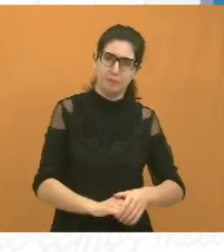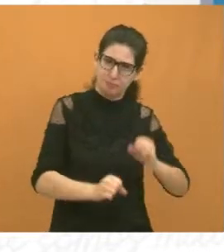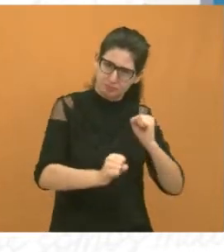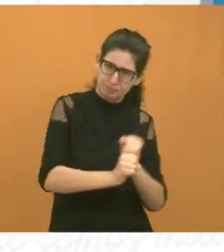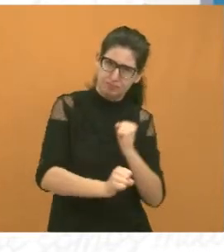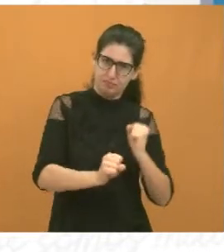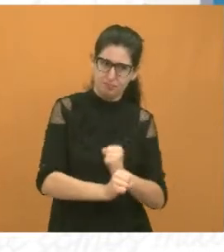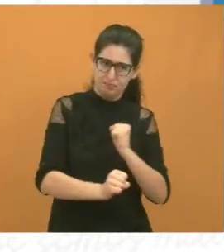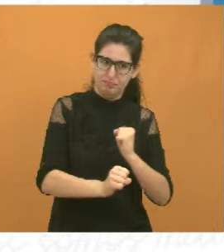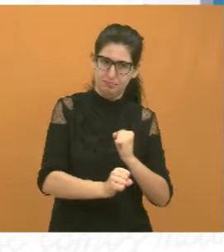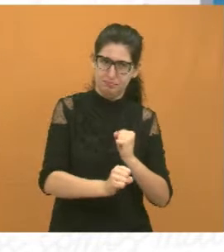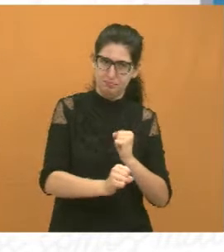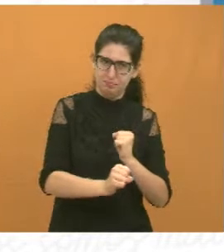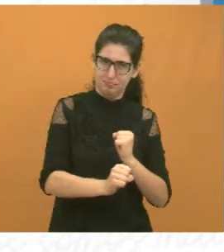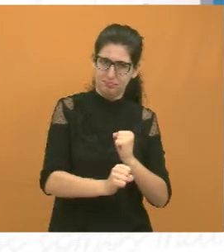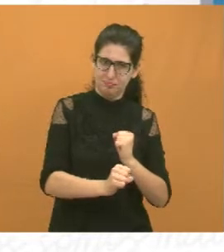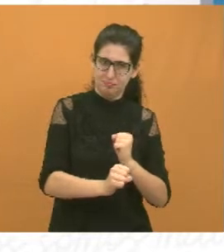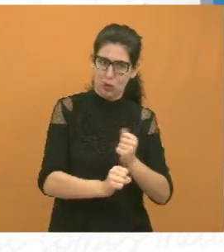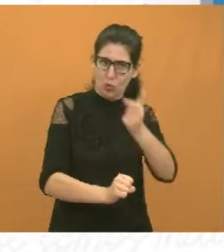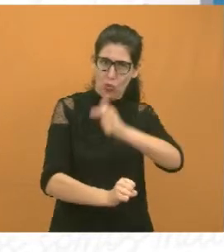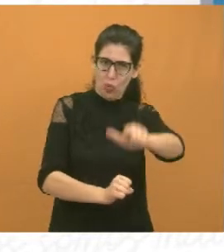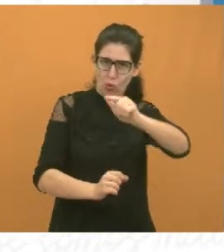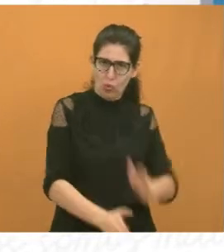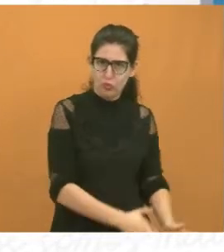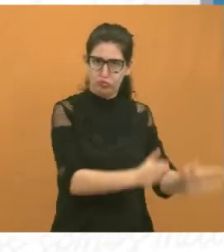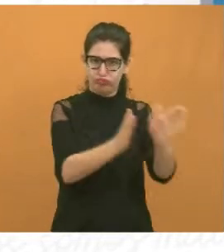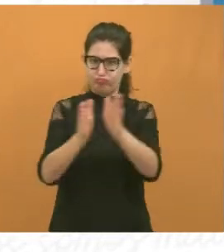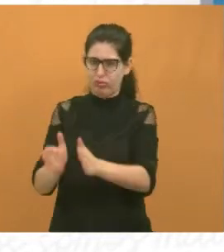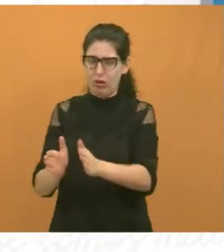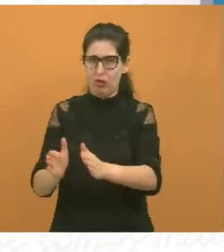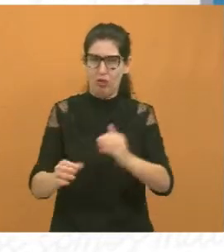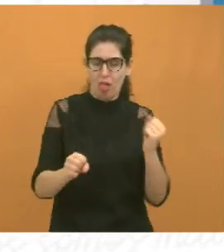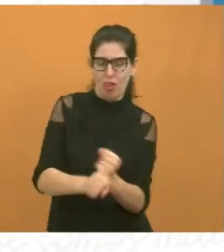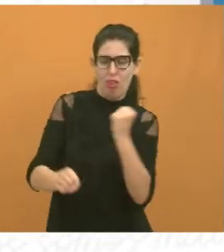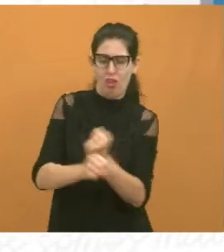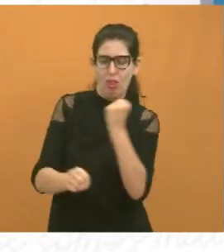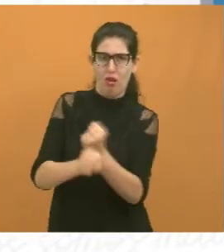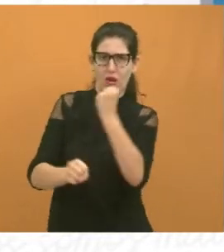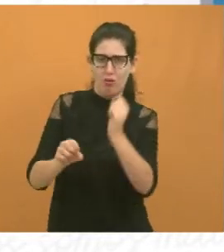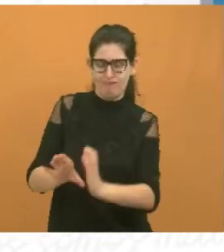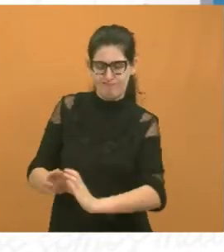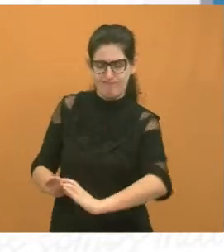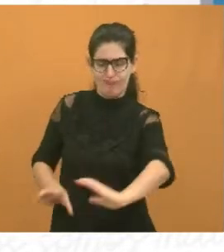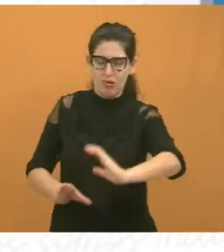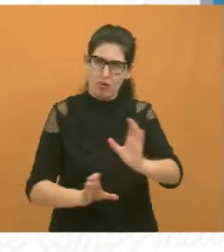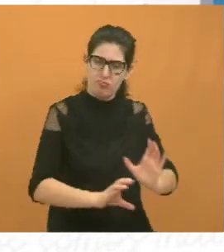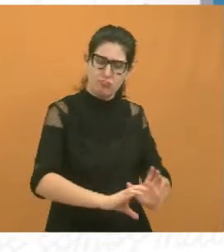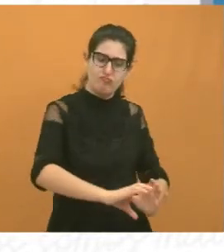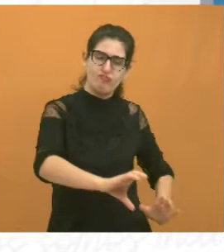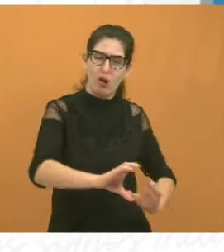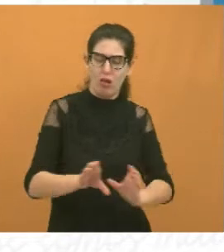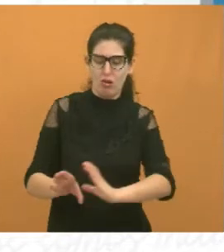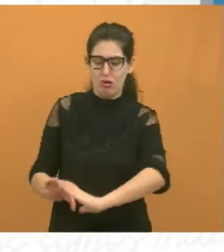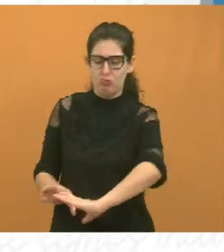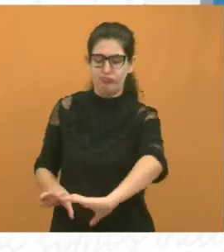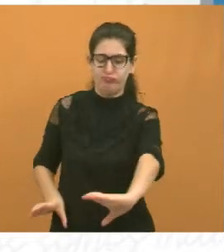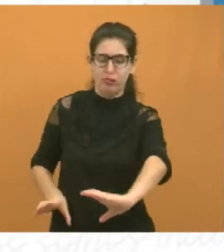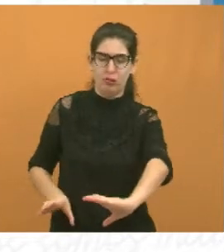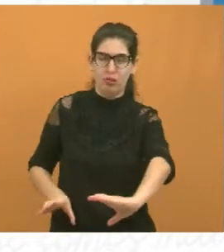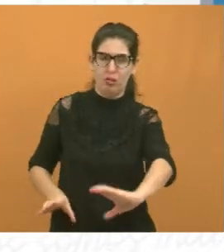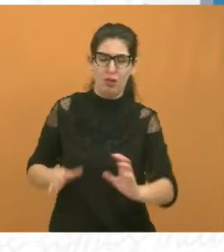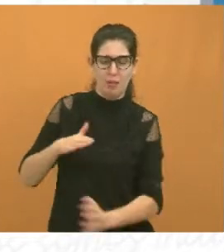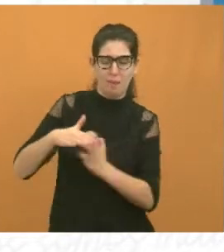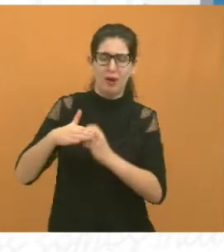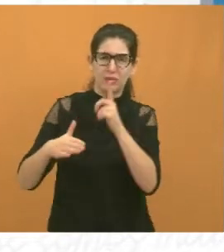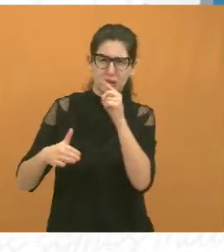construído outra parte, duplicando ali toda aquela estrutura do laboratório de efluentes. Eu não